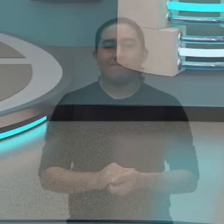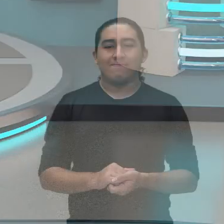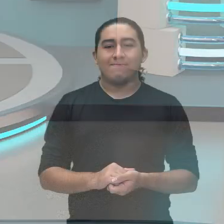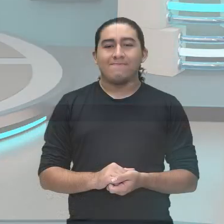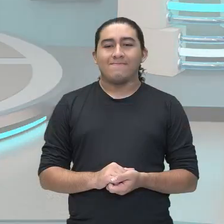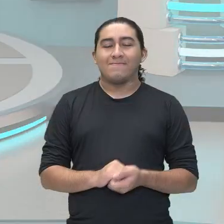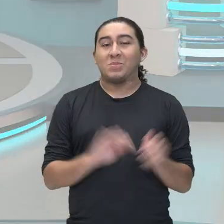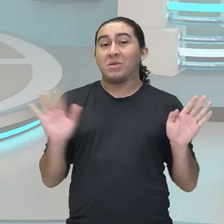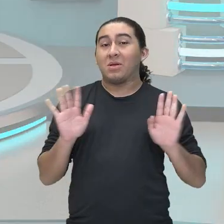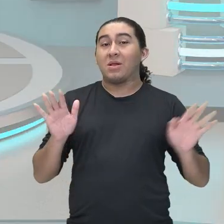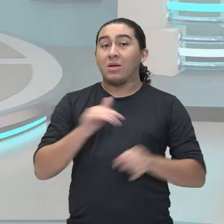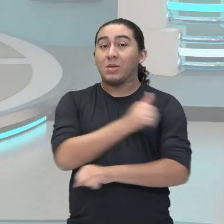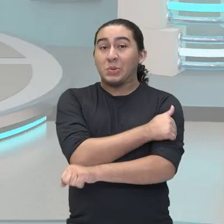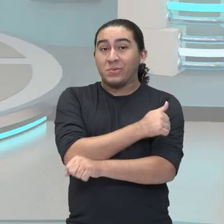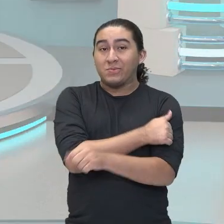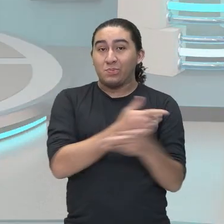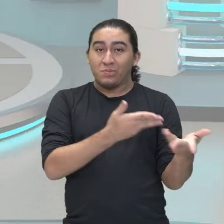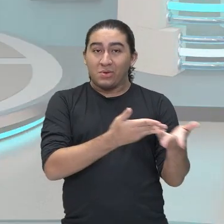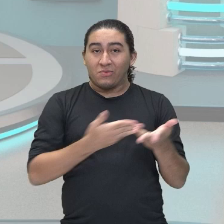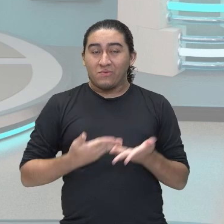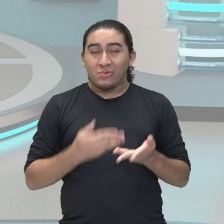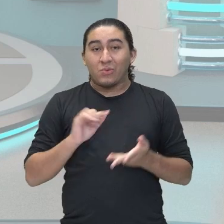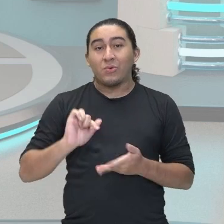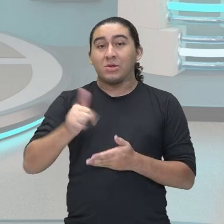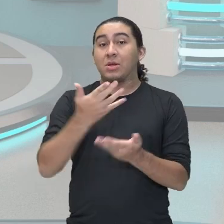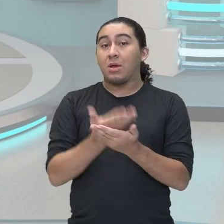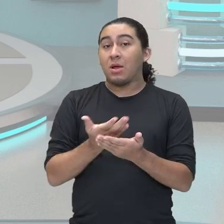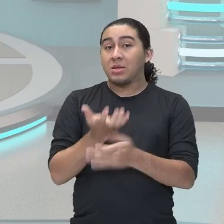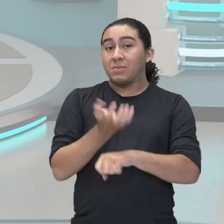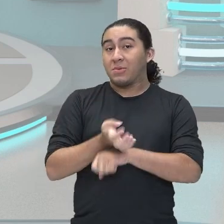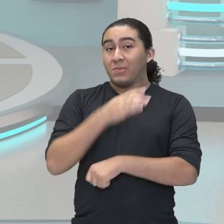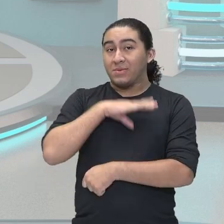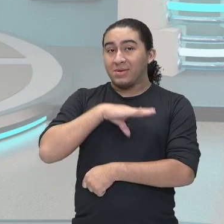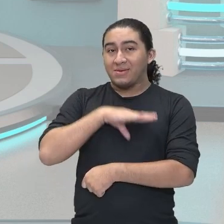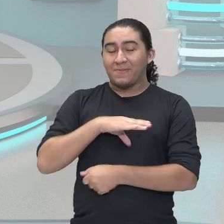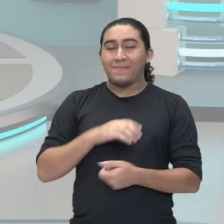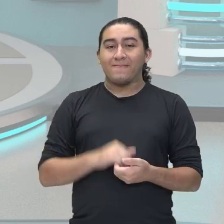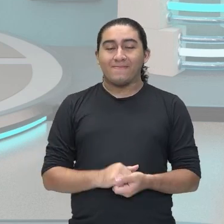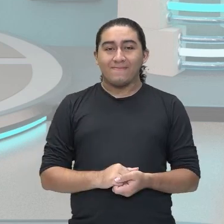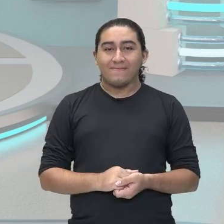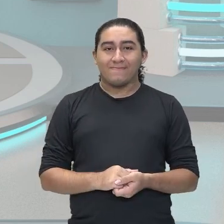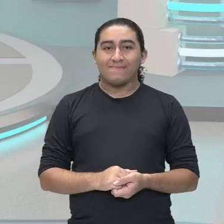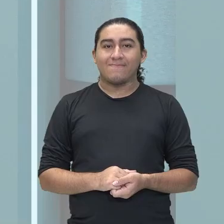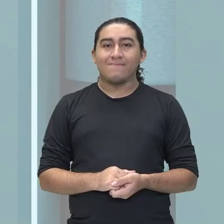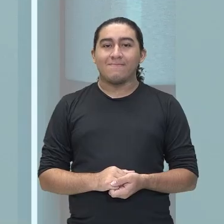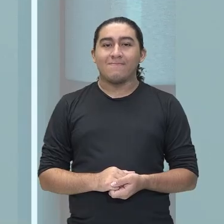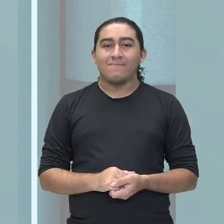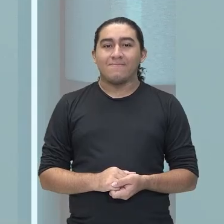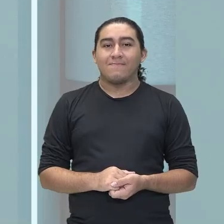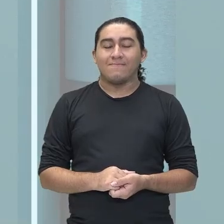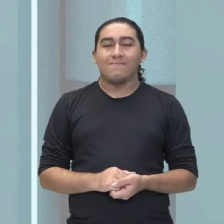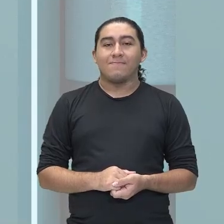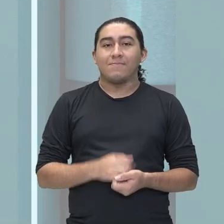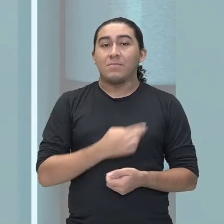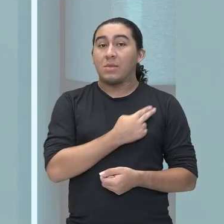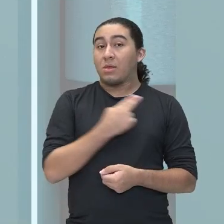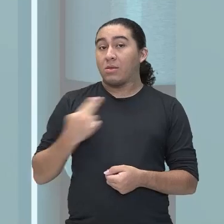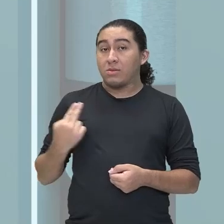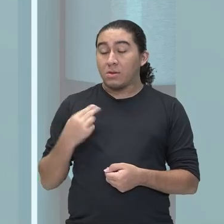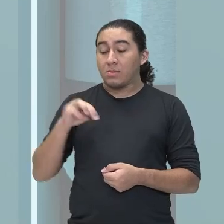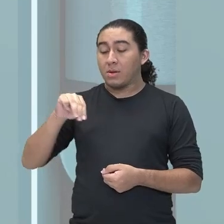Olá, pessoal! Sejam muito bem-vindos a mais uma aula de língua portuguesa. Sou a